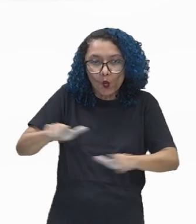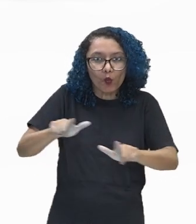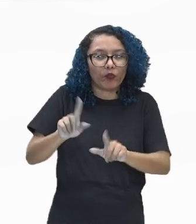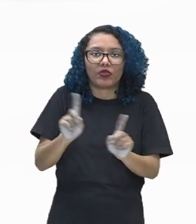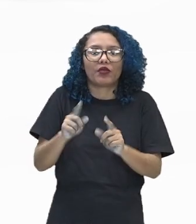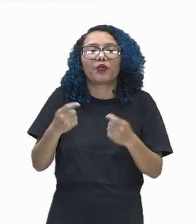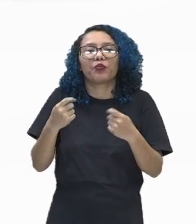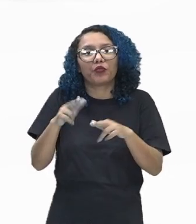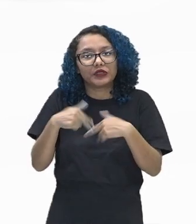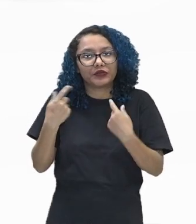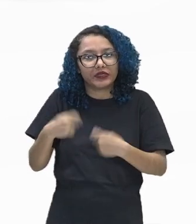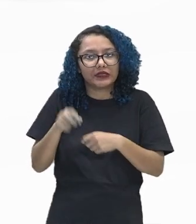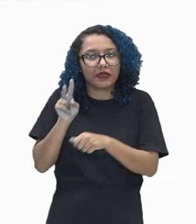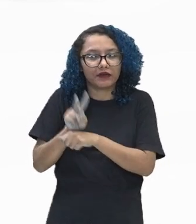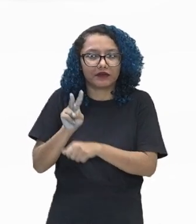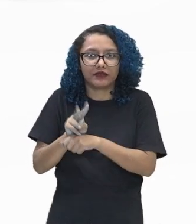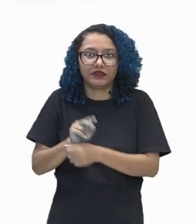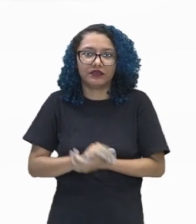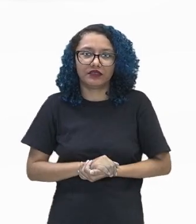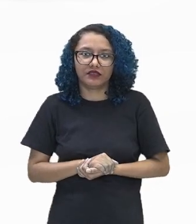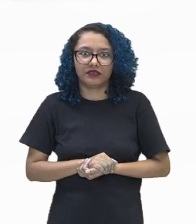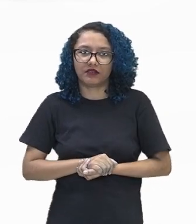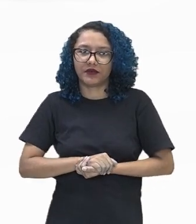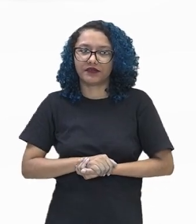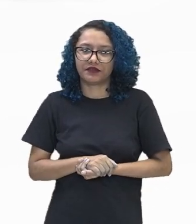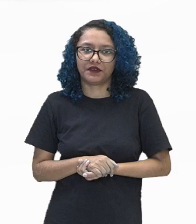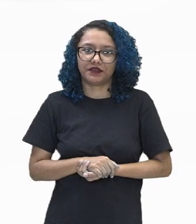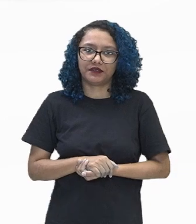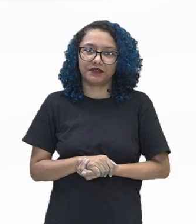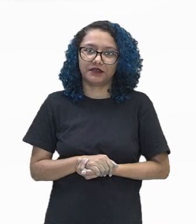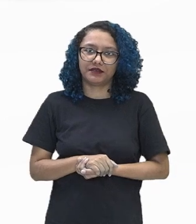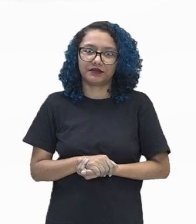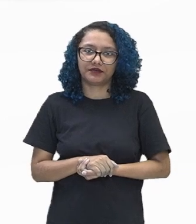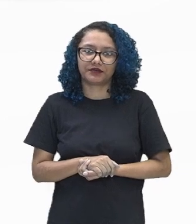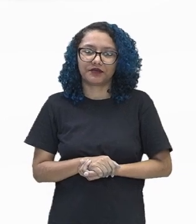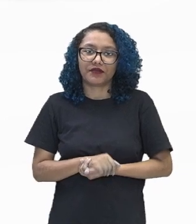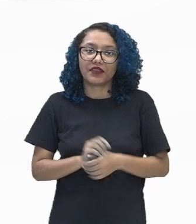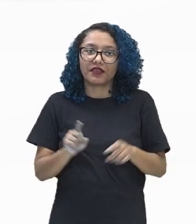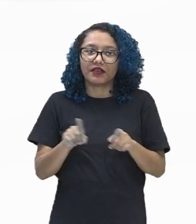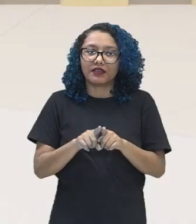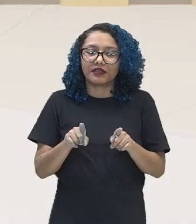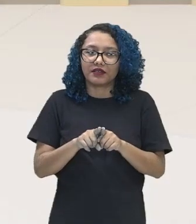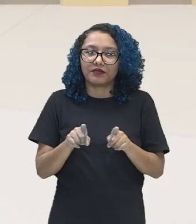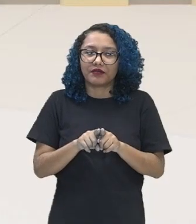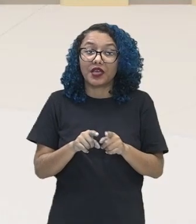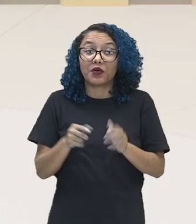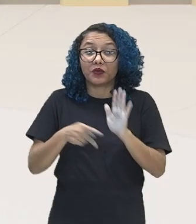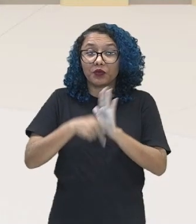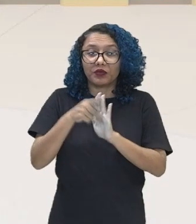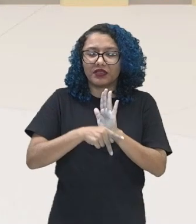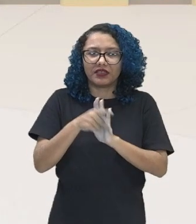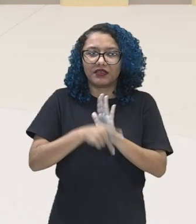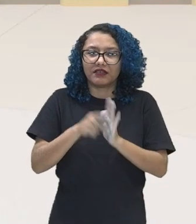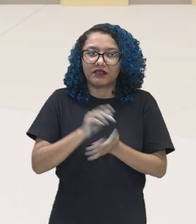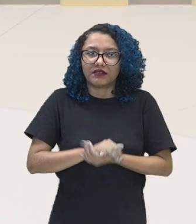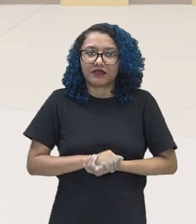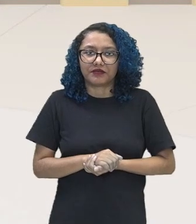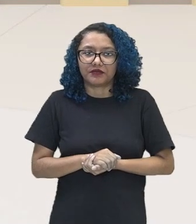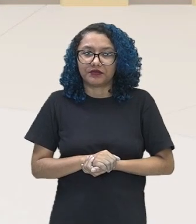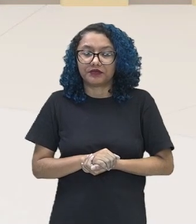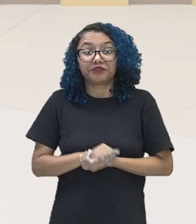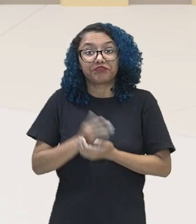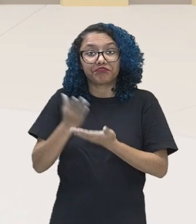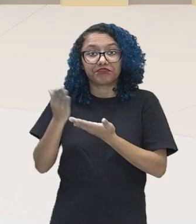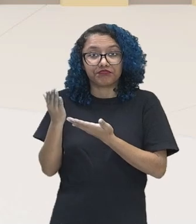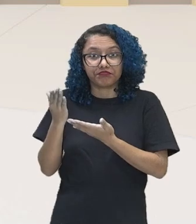cuidar. Um projeto muito interessante é chamado Grande Muralha Verde. Dê uma olhada.